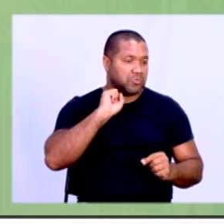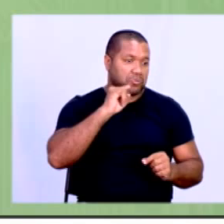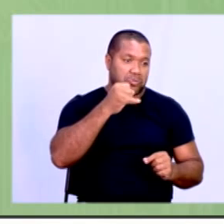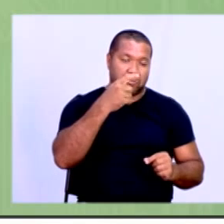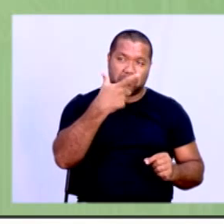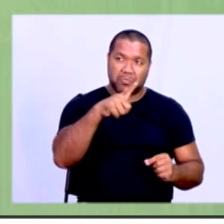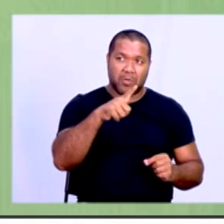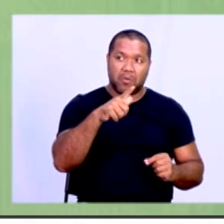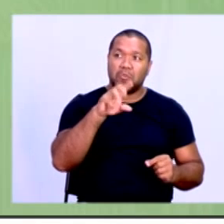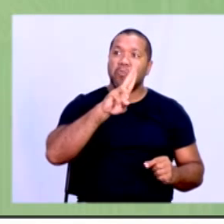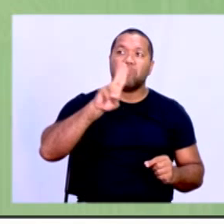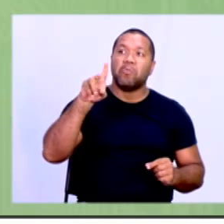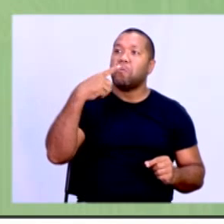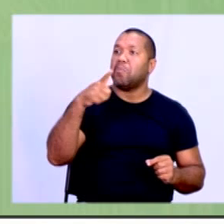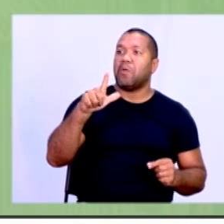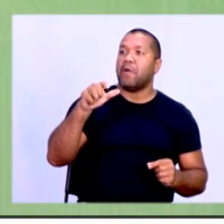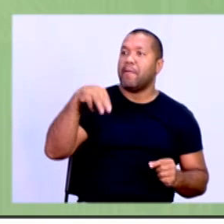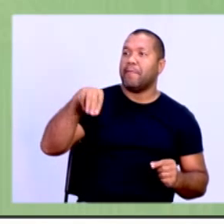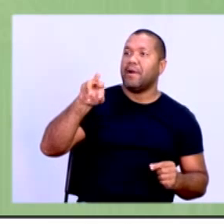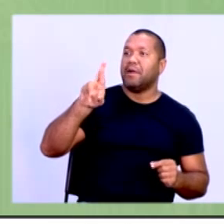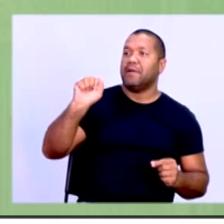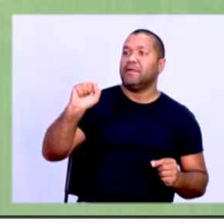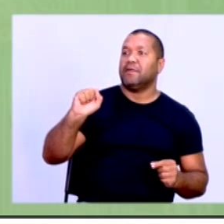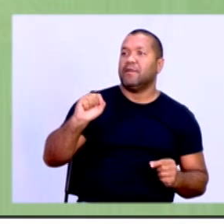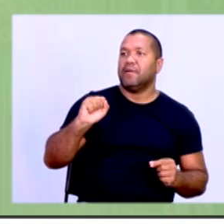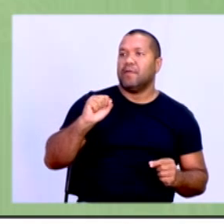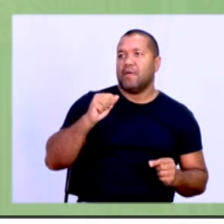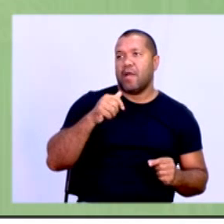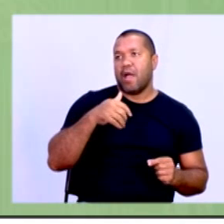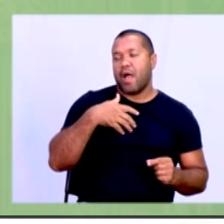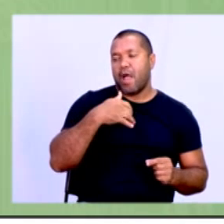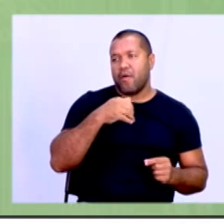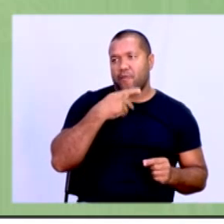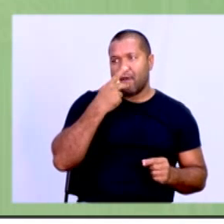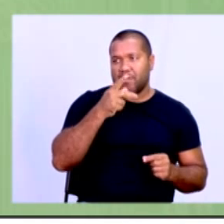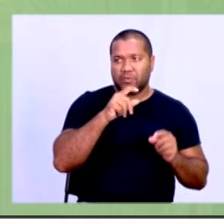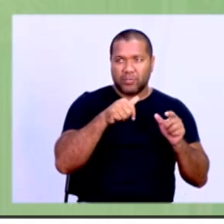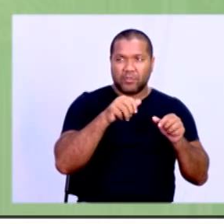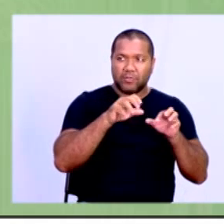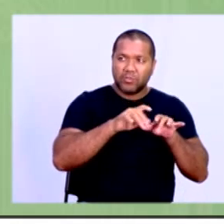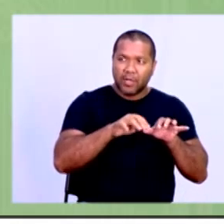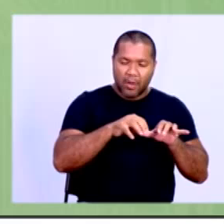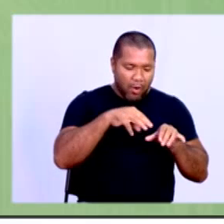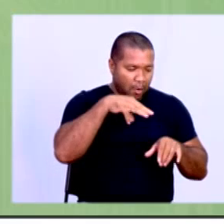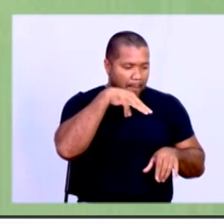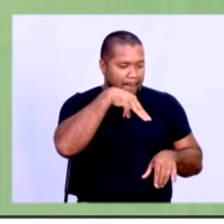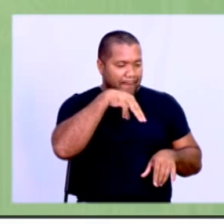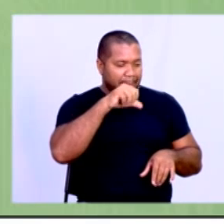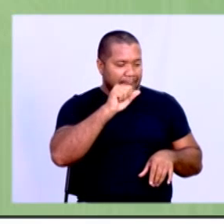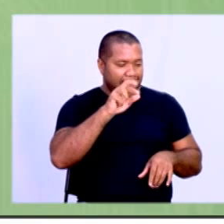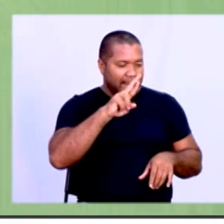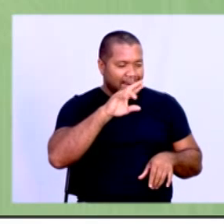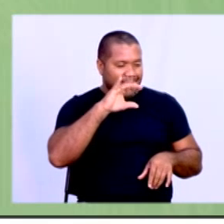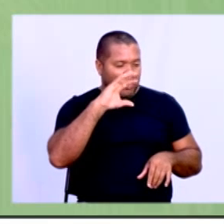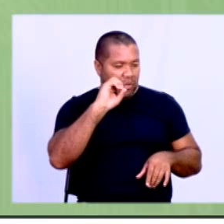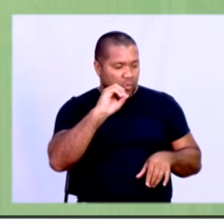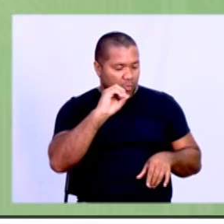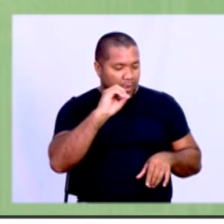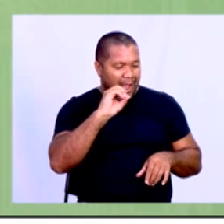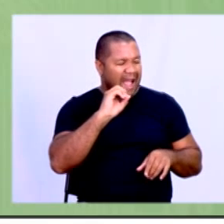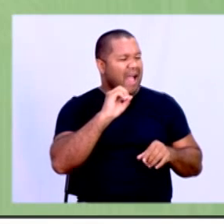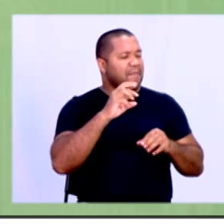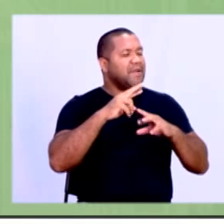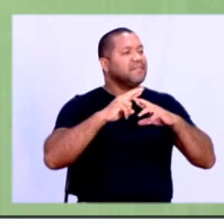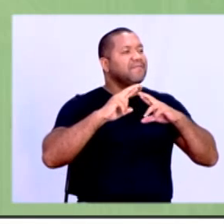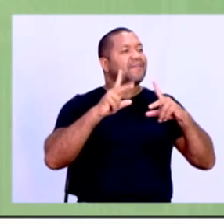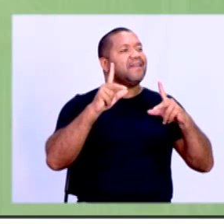eu mandei um conteúdo com o nome Mário, ó, aqui embaixo, ó. Dentro do controle eu escrevi Mário. Aí